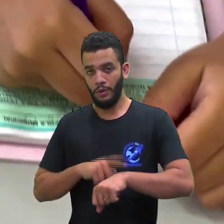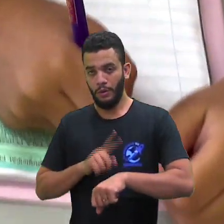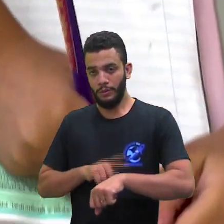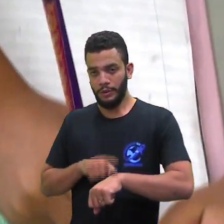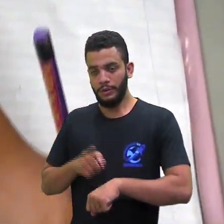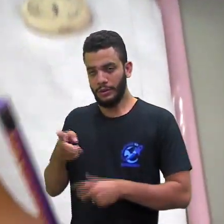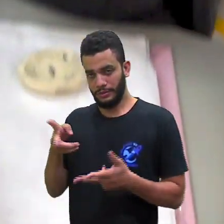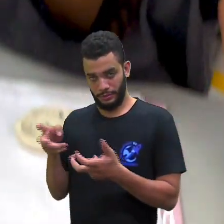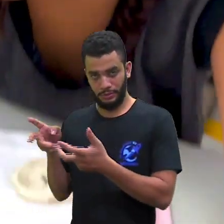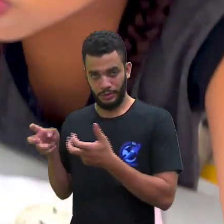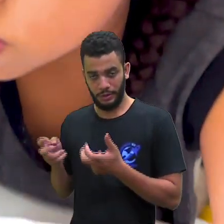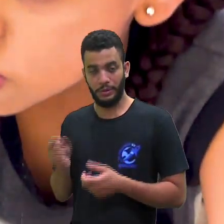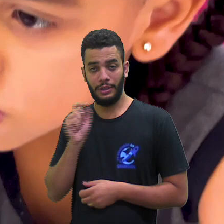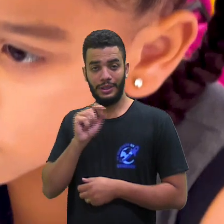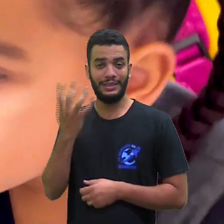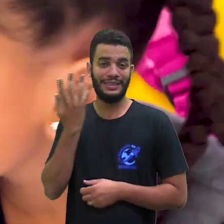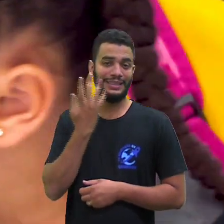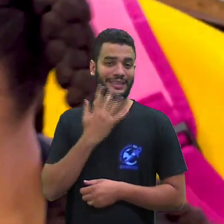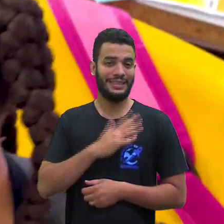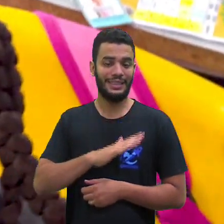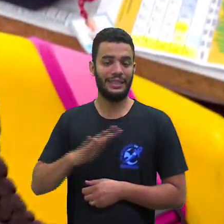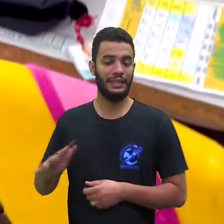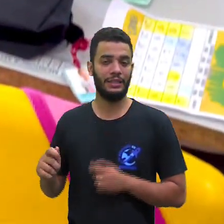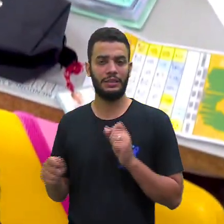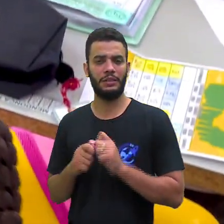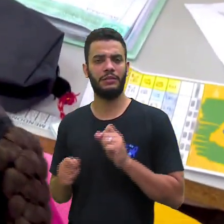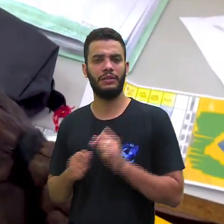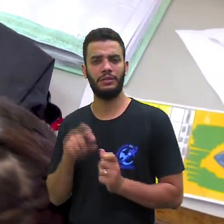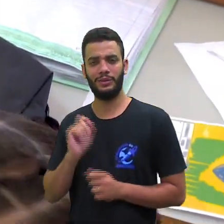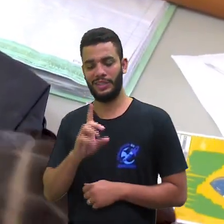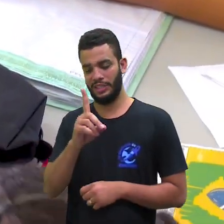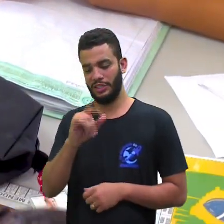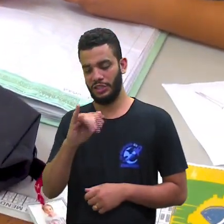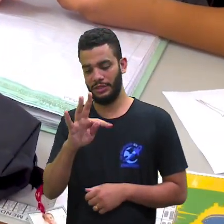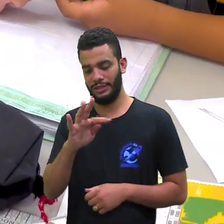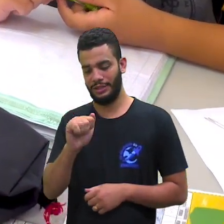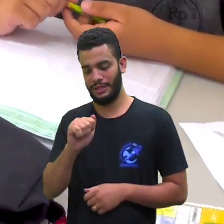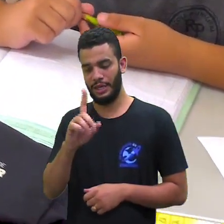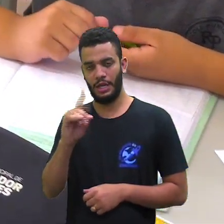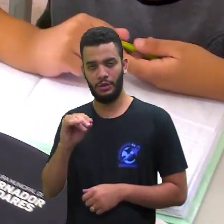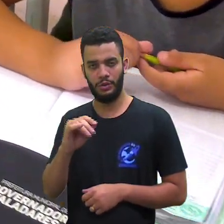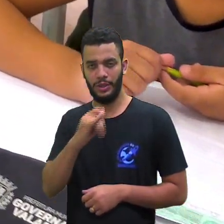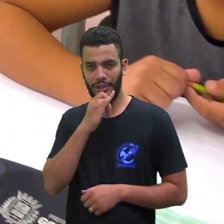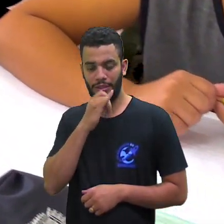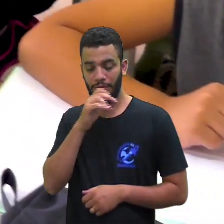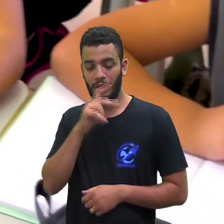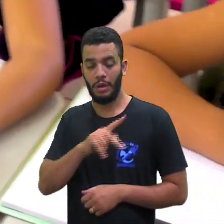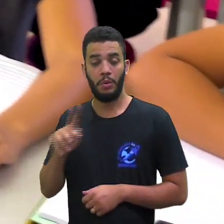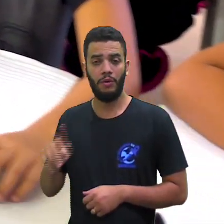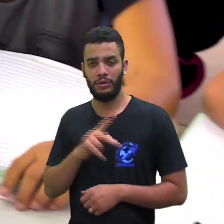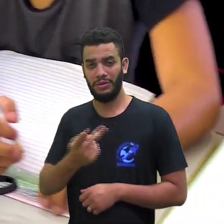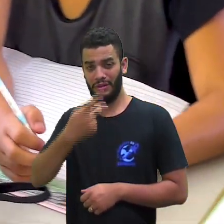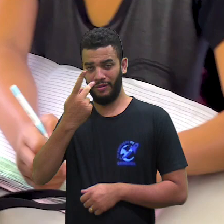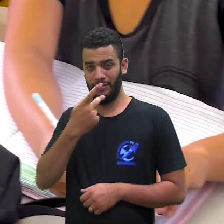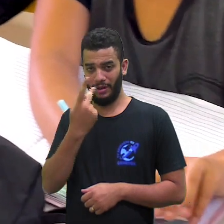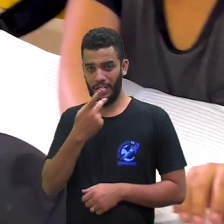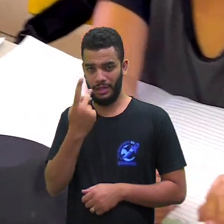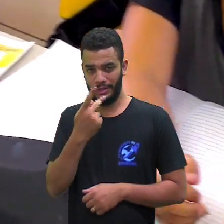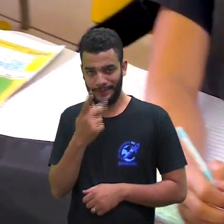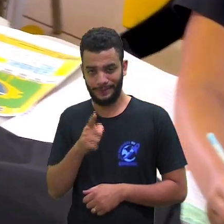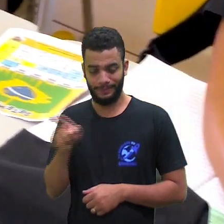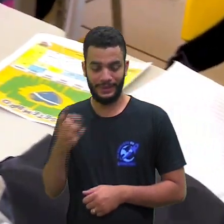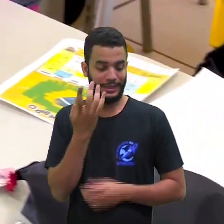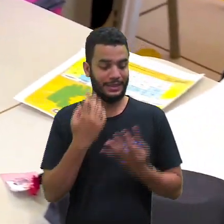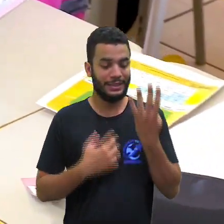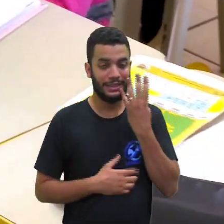M-U. Muito bem, Gabriel. Lá. Como escreve? Mu. Lá. L-A. L-A. Parabéns,